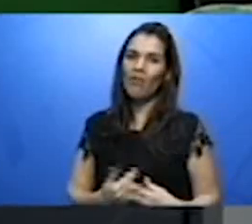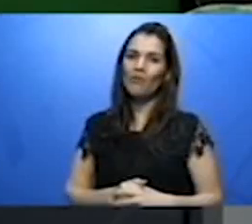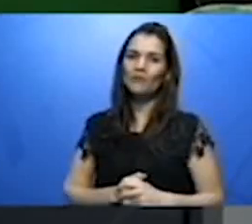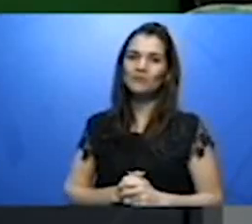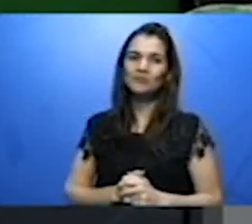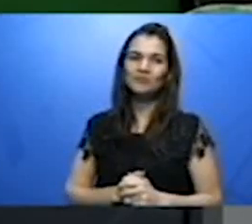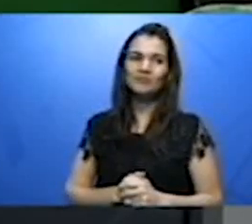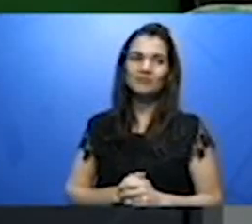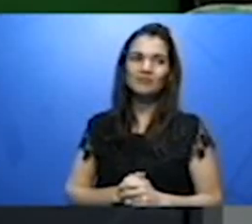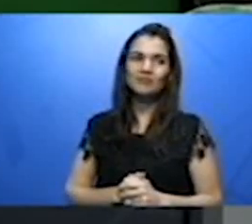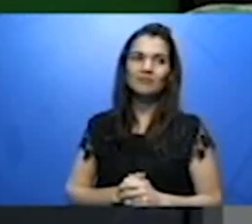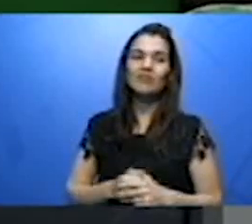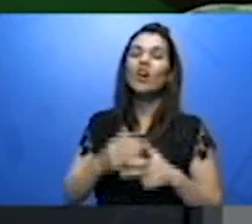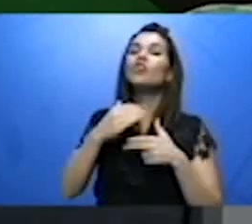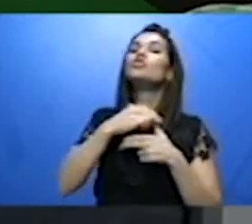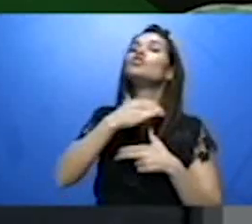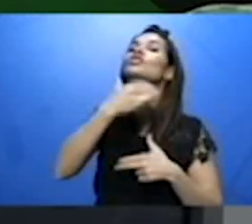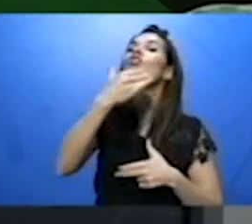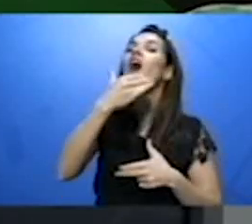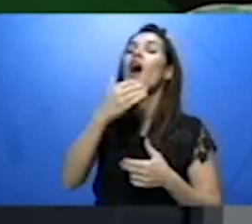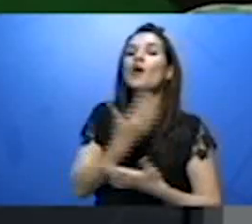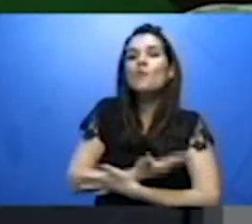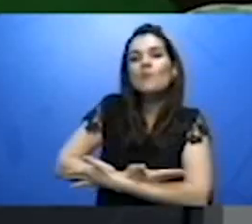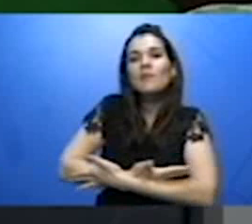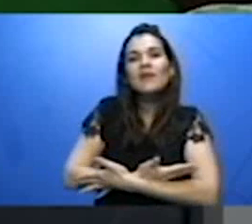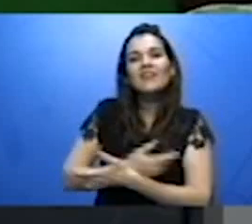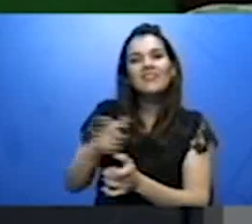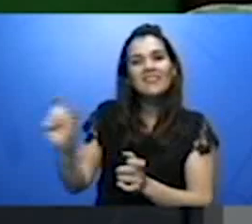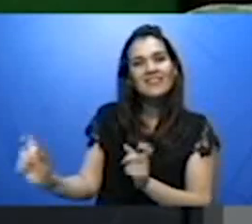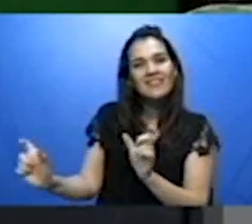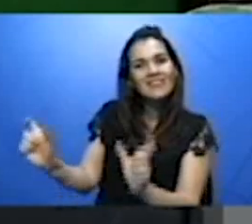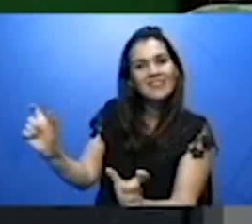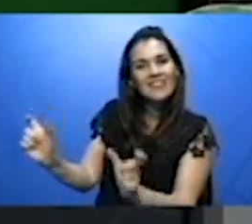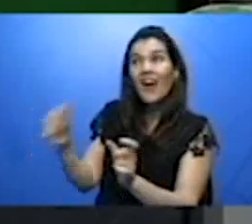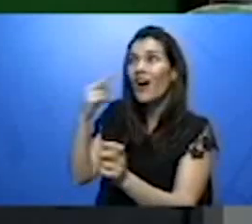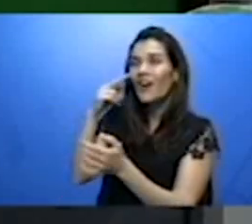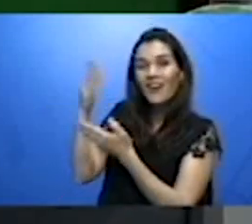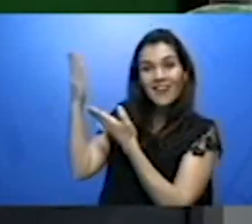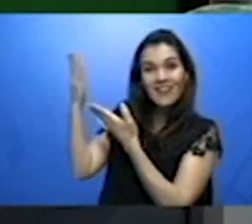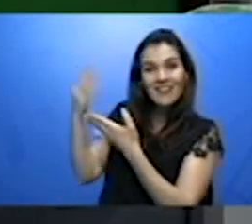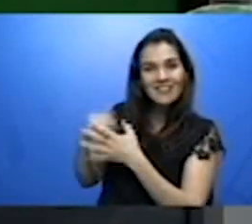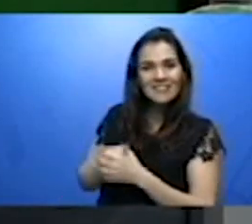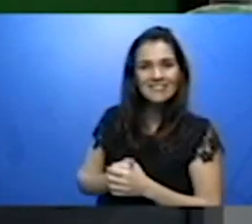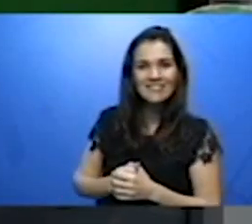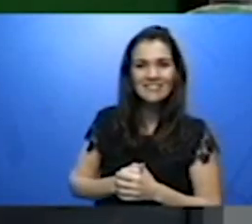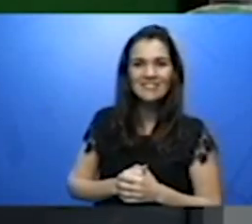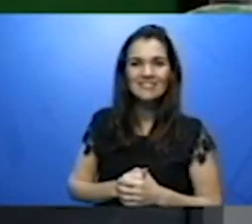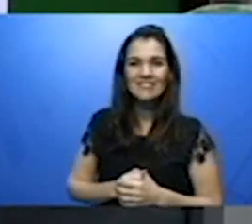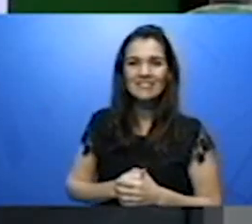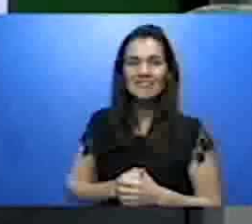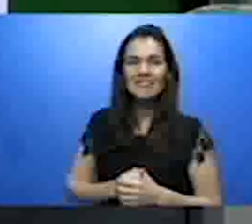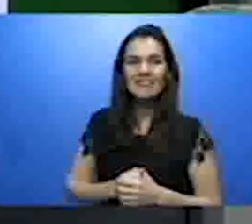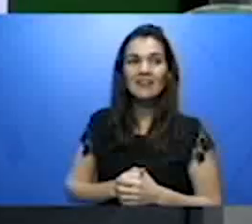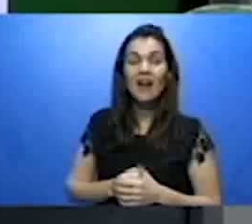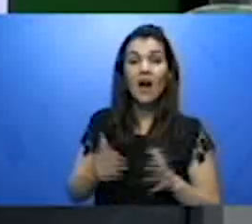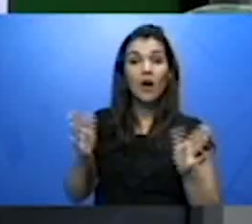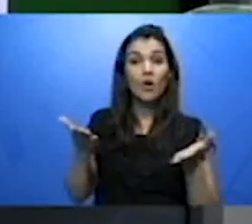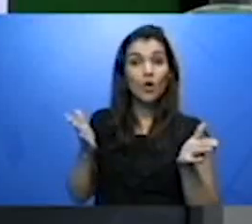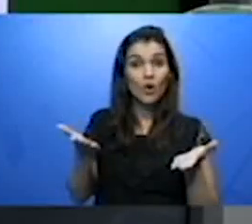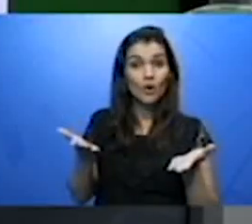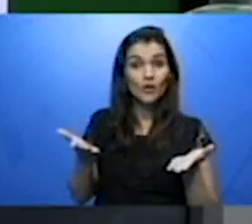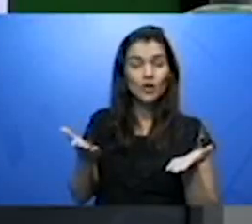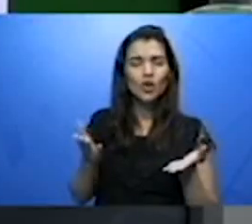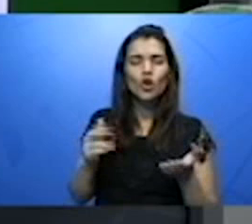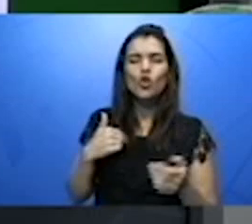apostila tem né a girafa e o filhote dela filhote já nasce bem evoluído então agora